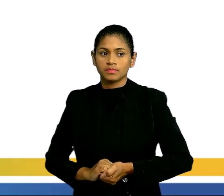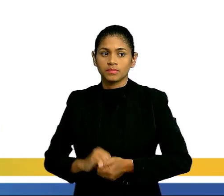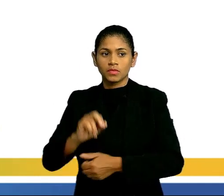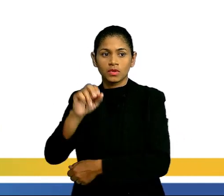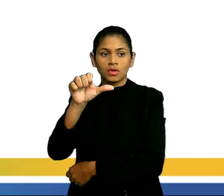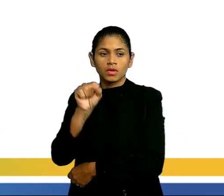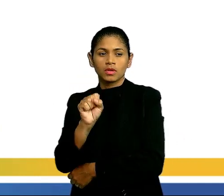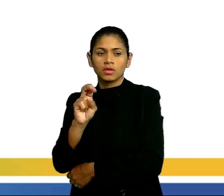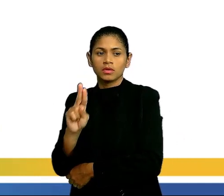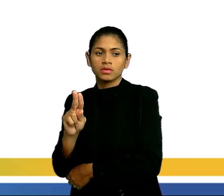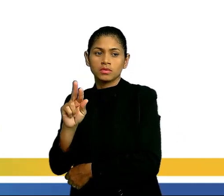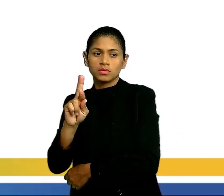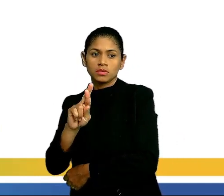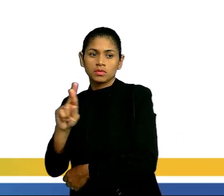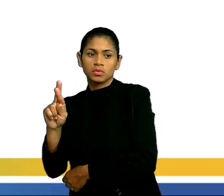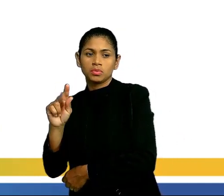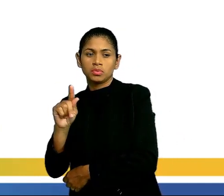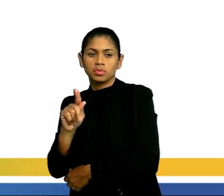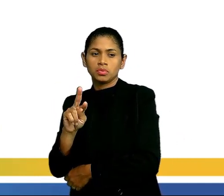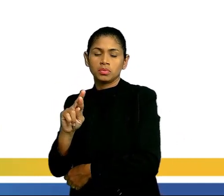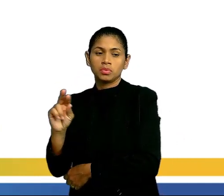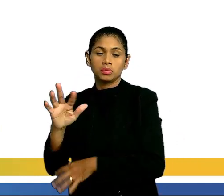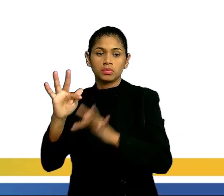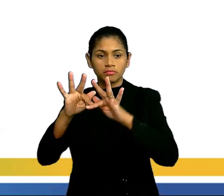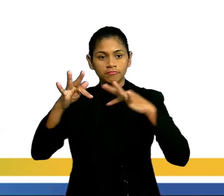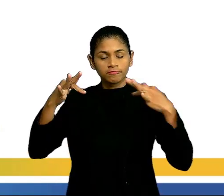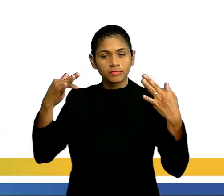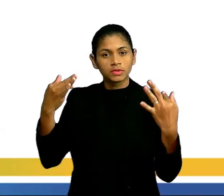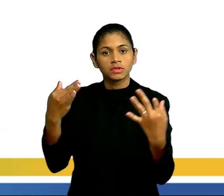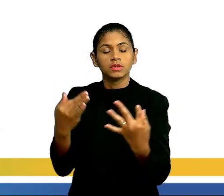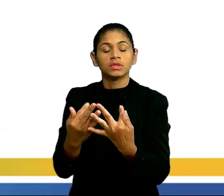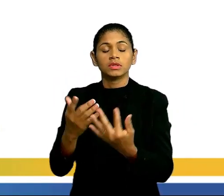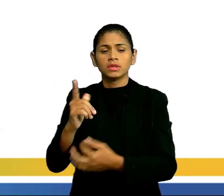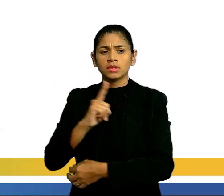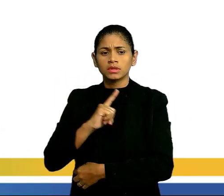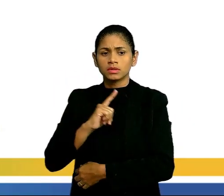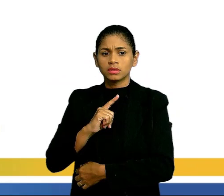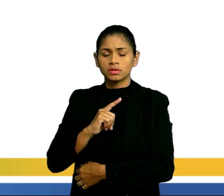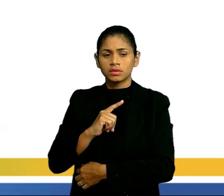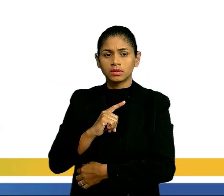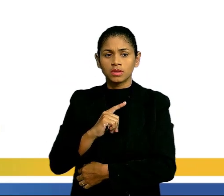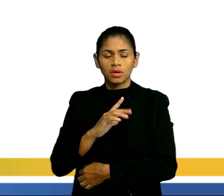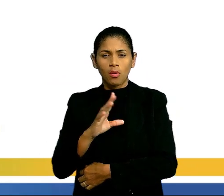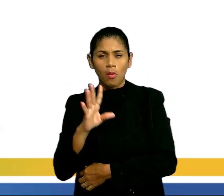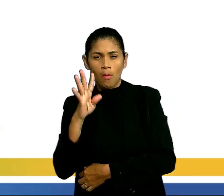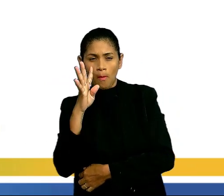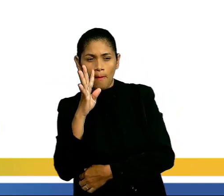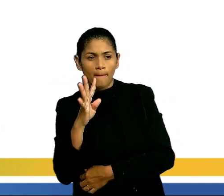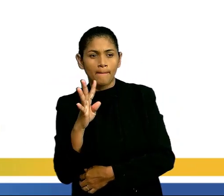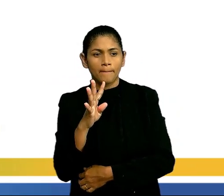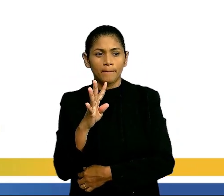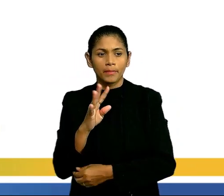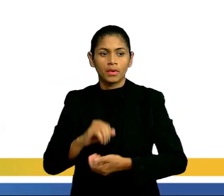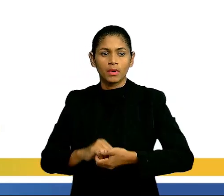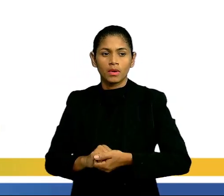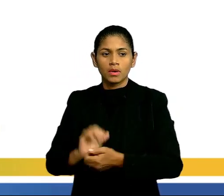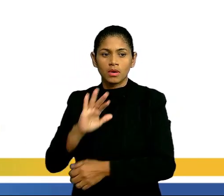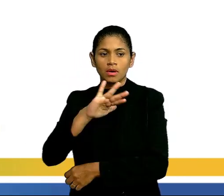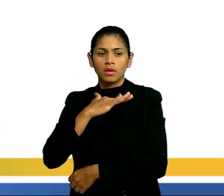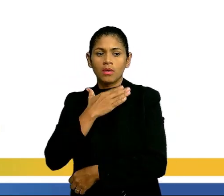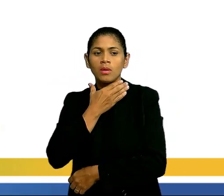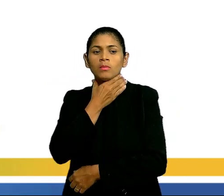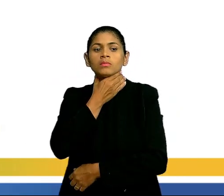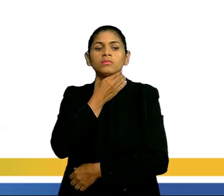Os sururus em família têm por testemunha a Gioconda. Eu morro sufocado em